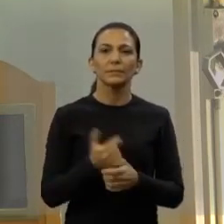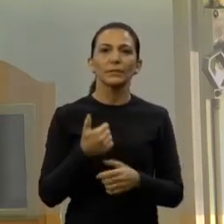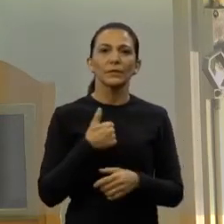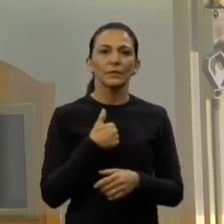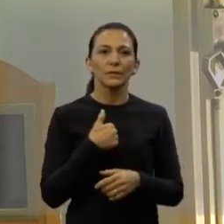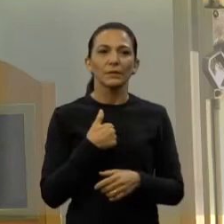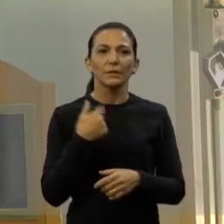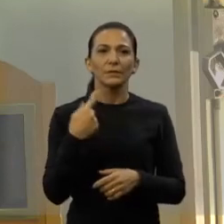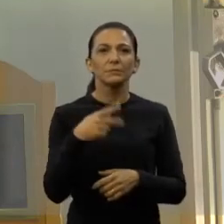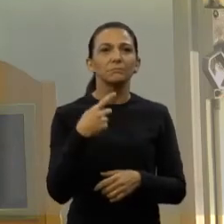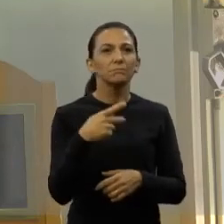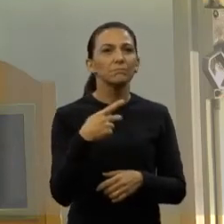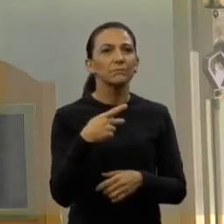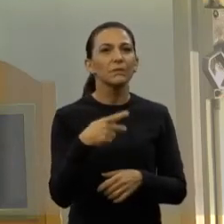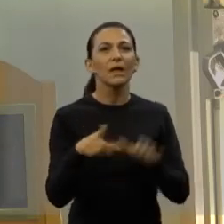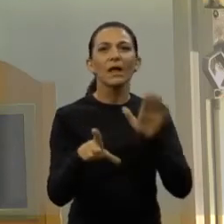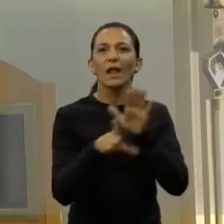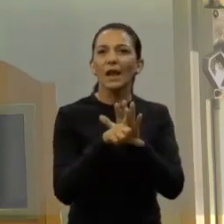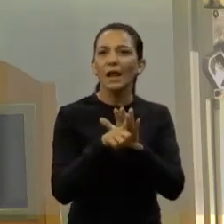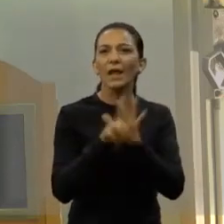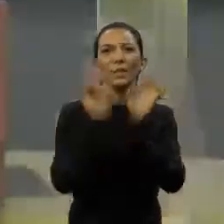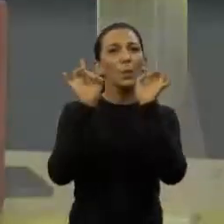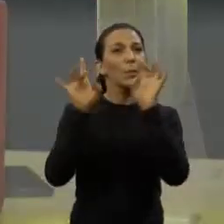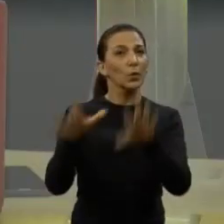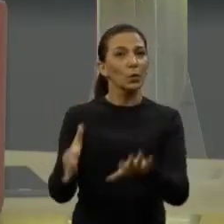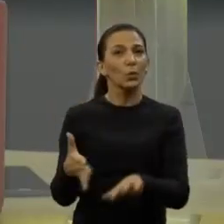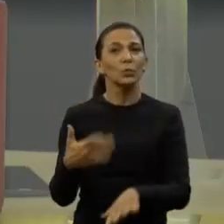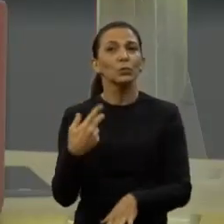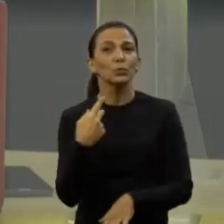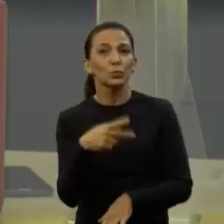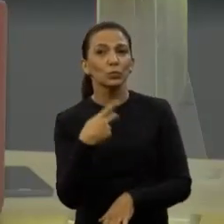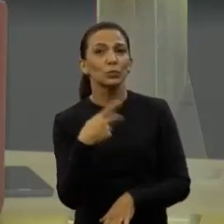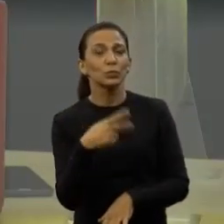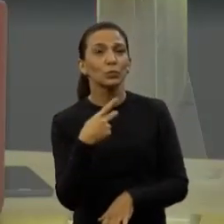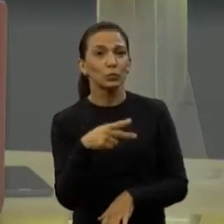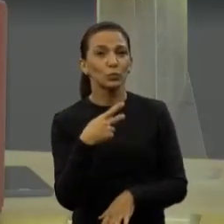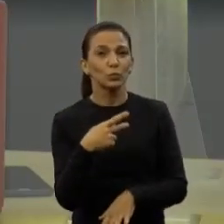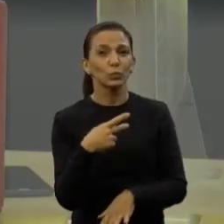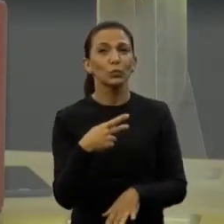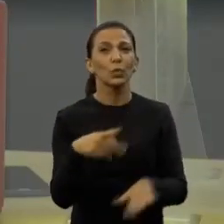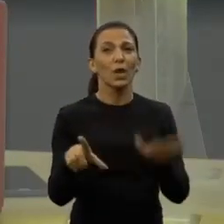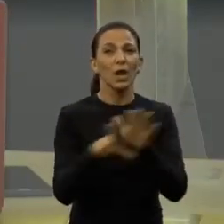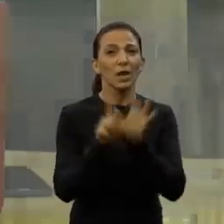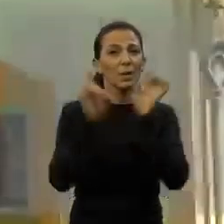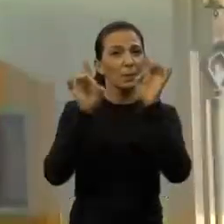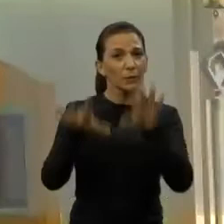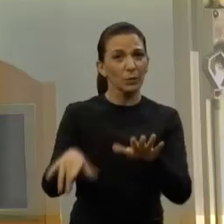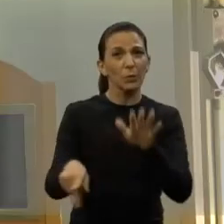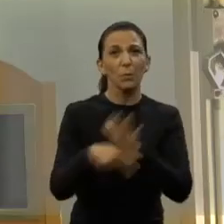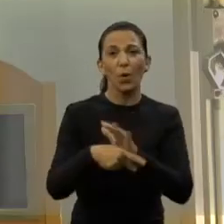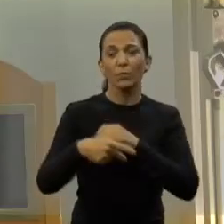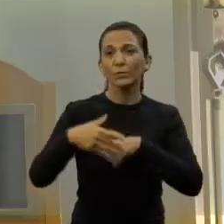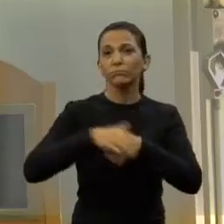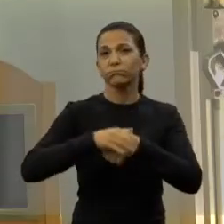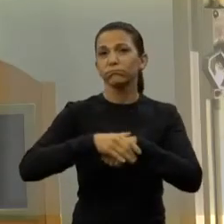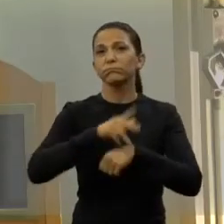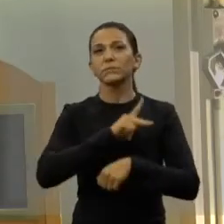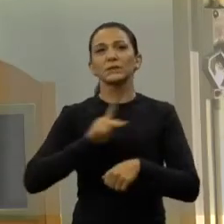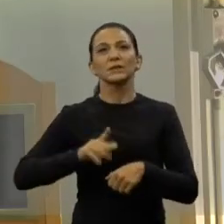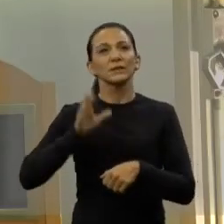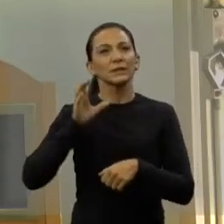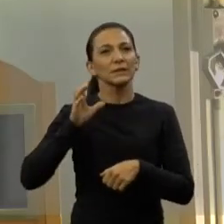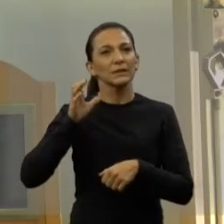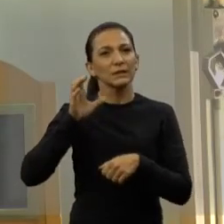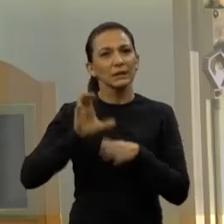meu presidente. É isso daí. A lei do abandono é de 24 de maio de 2012, presidente. É isso daí. A lei